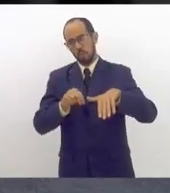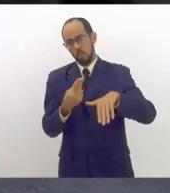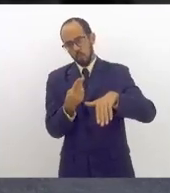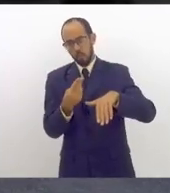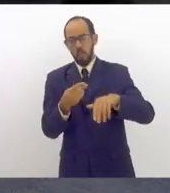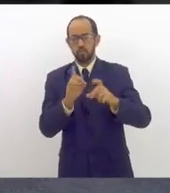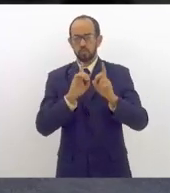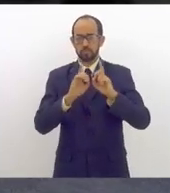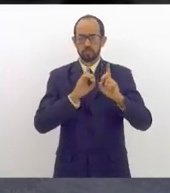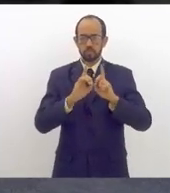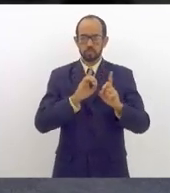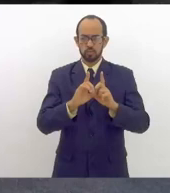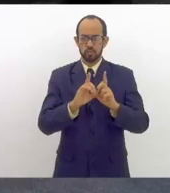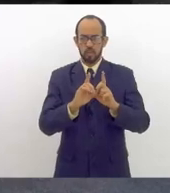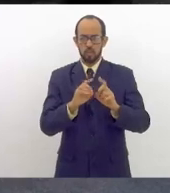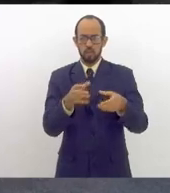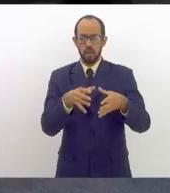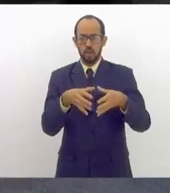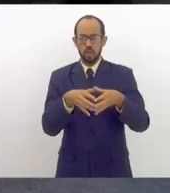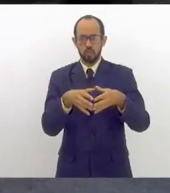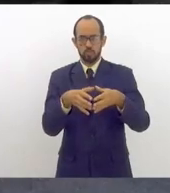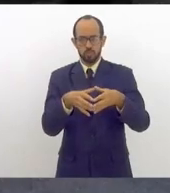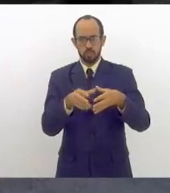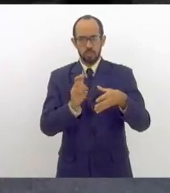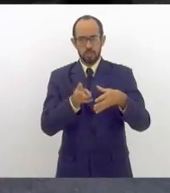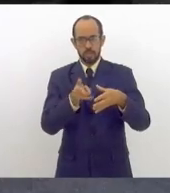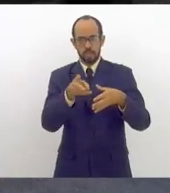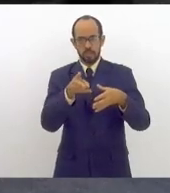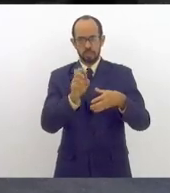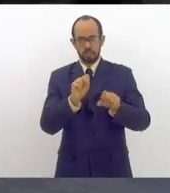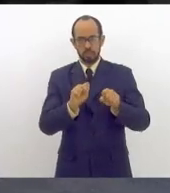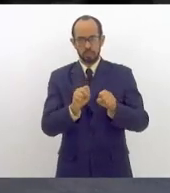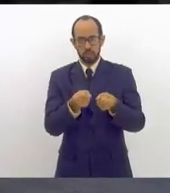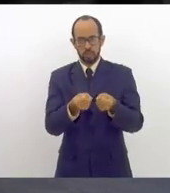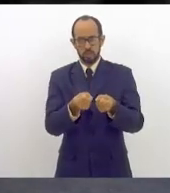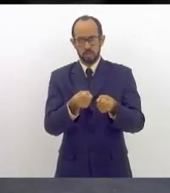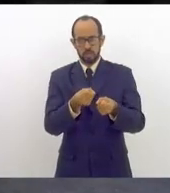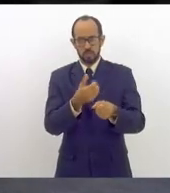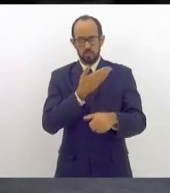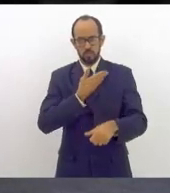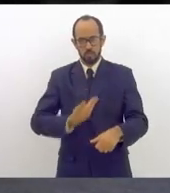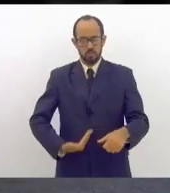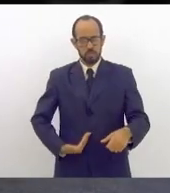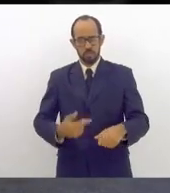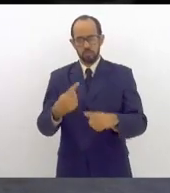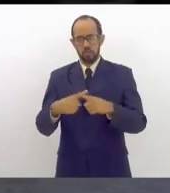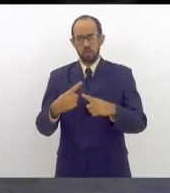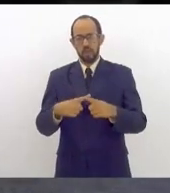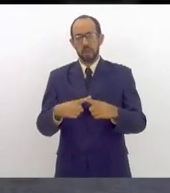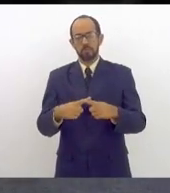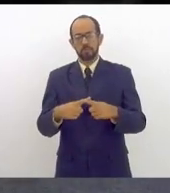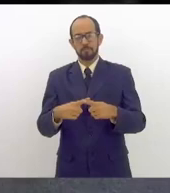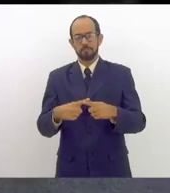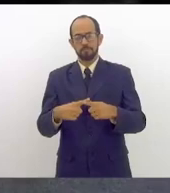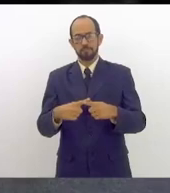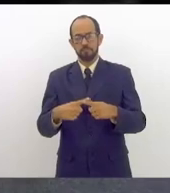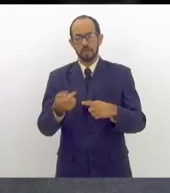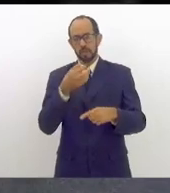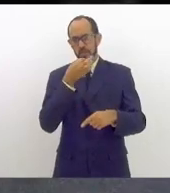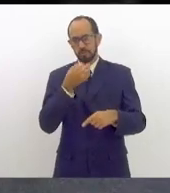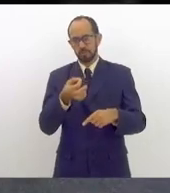alguma discussão na Comissão Permanente de Segurança Pública. Porque o projeto, a